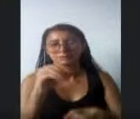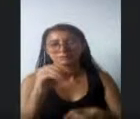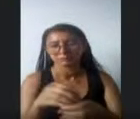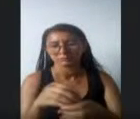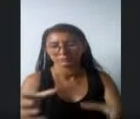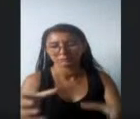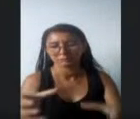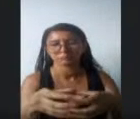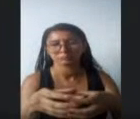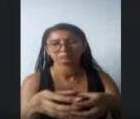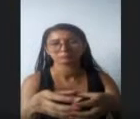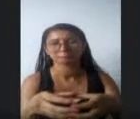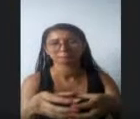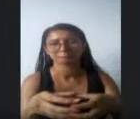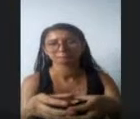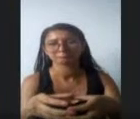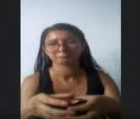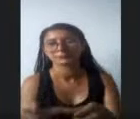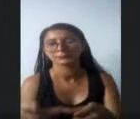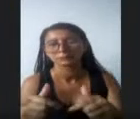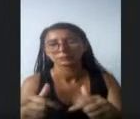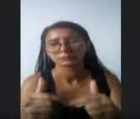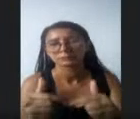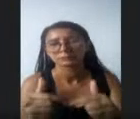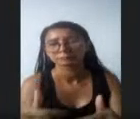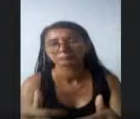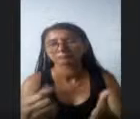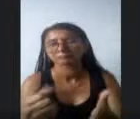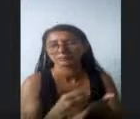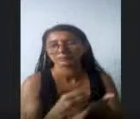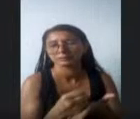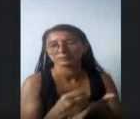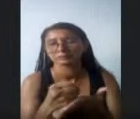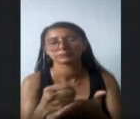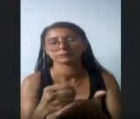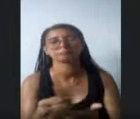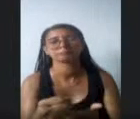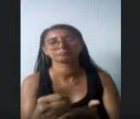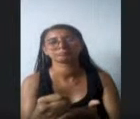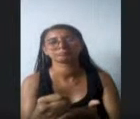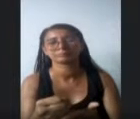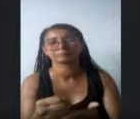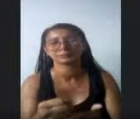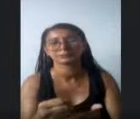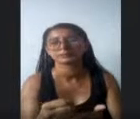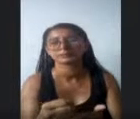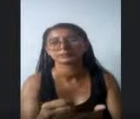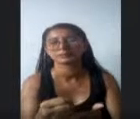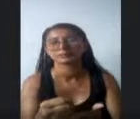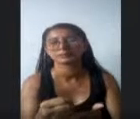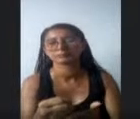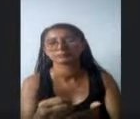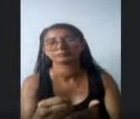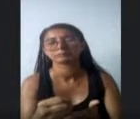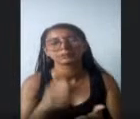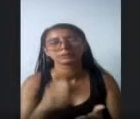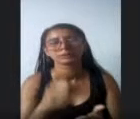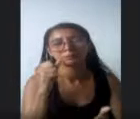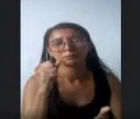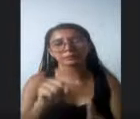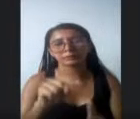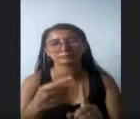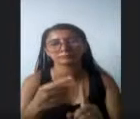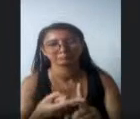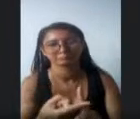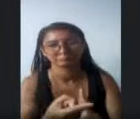fazer essa acolhida e essa abordagem no espaço do pré-natal, e Joana também, né, com os elementos